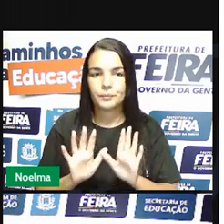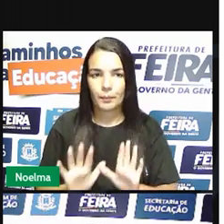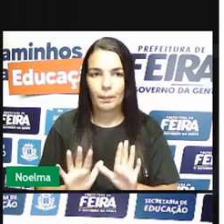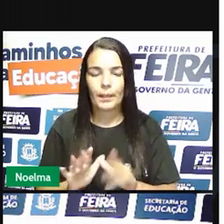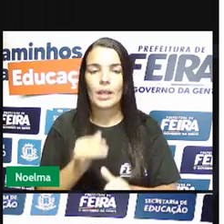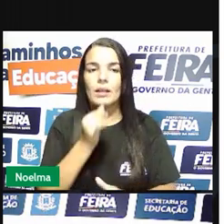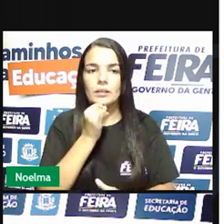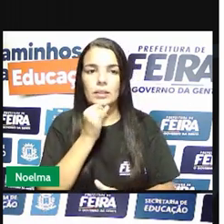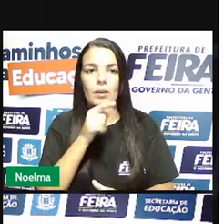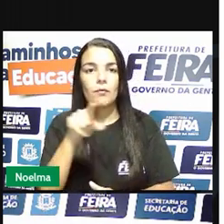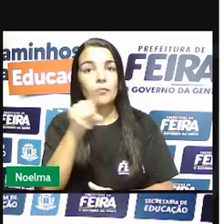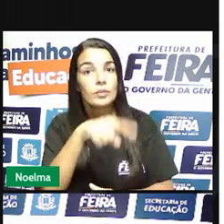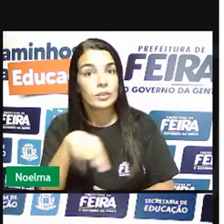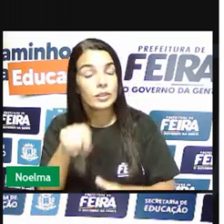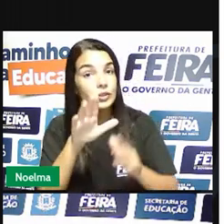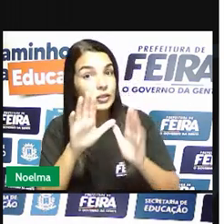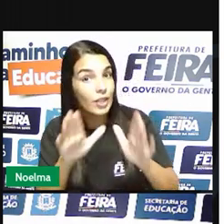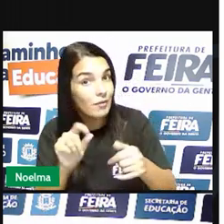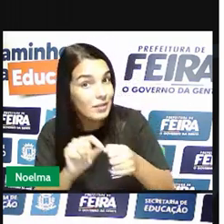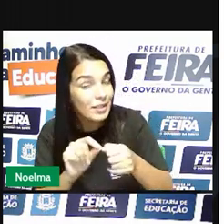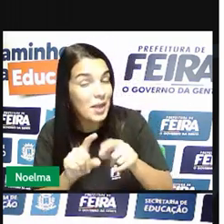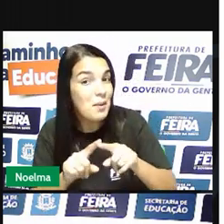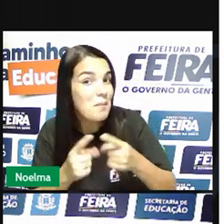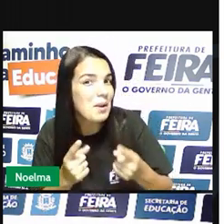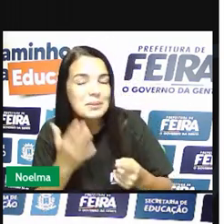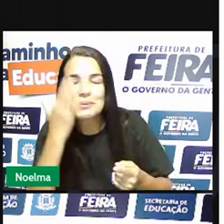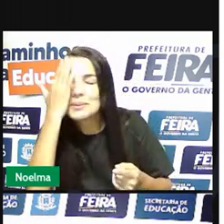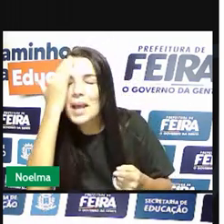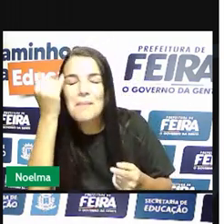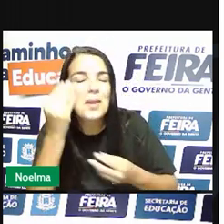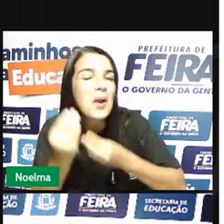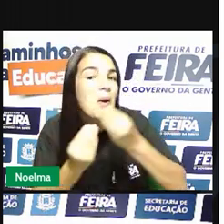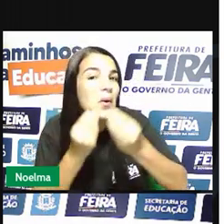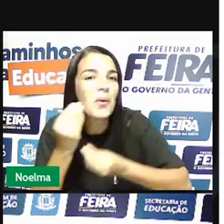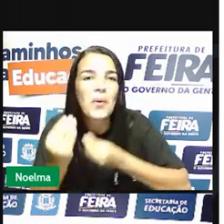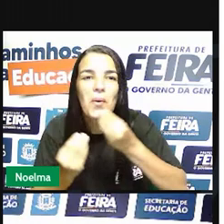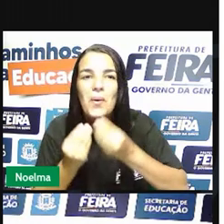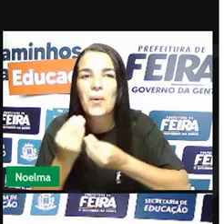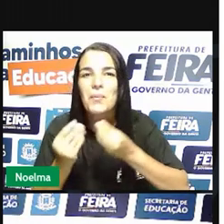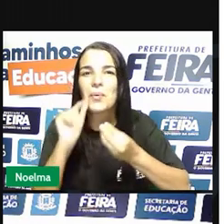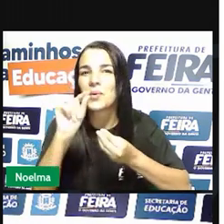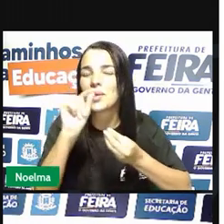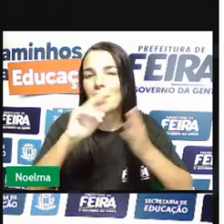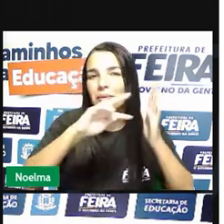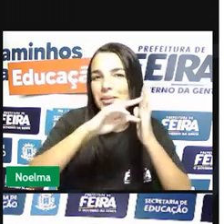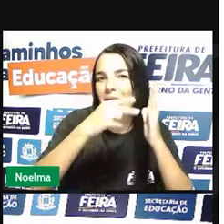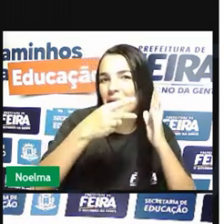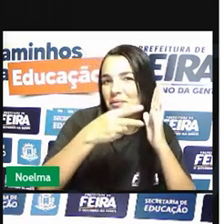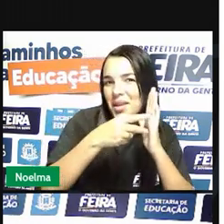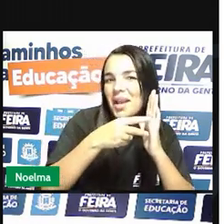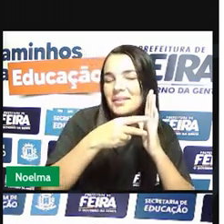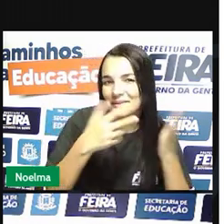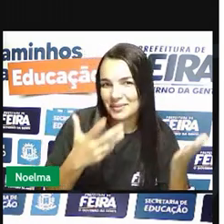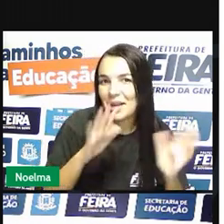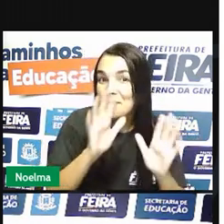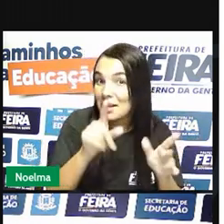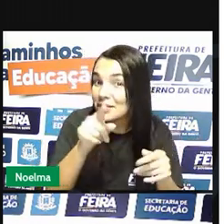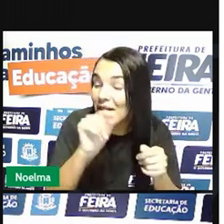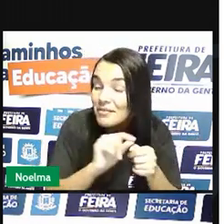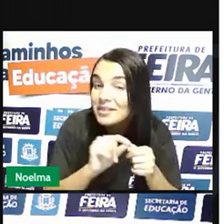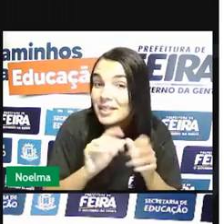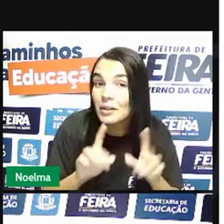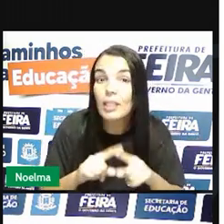em determinados momentos, porém vocês não sabiam que se tratavam aí de dissertações. E o que, que é